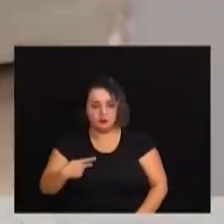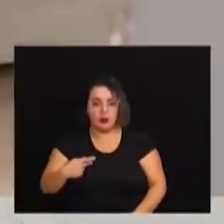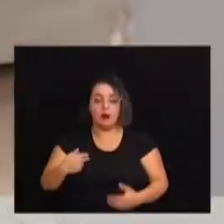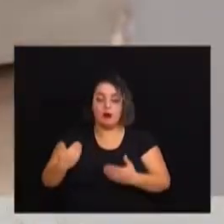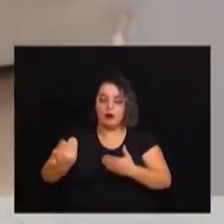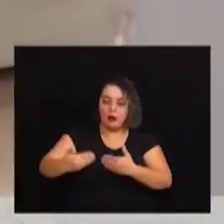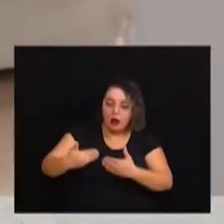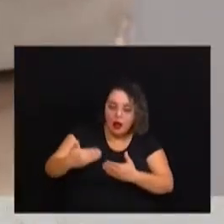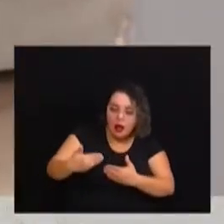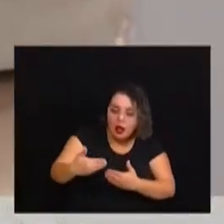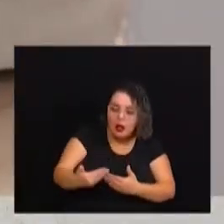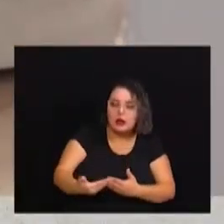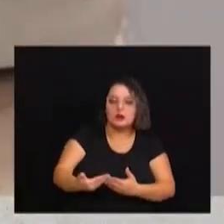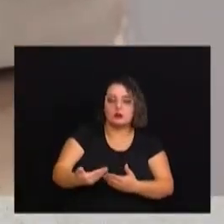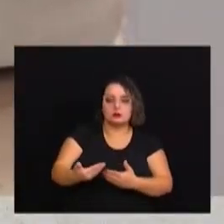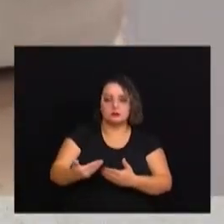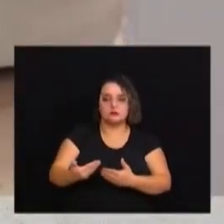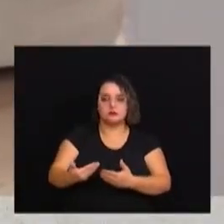partir daí,